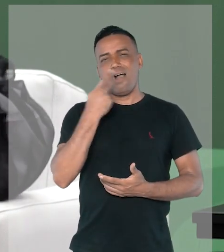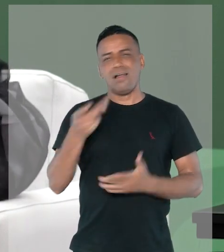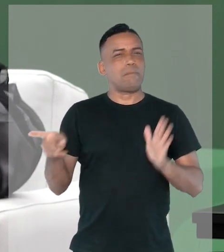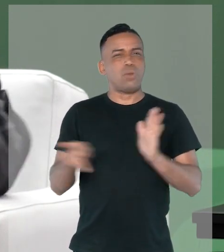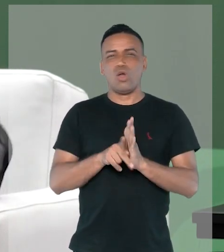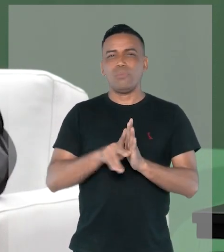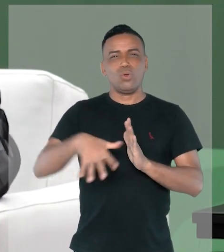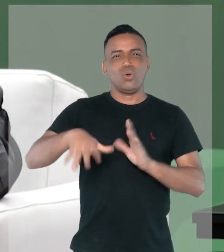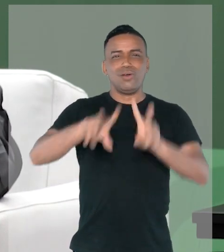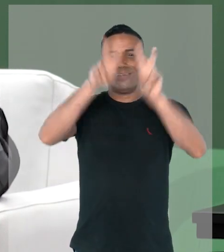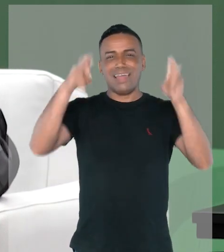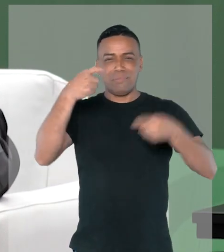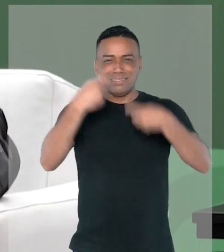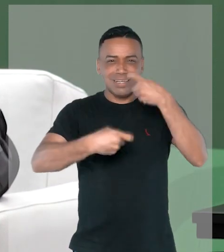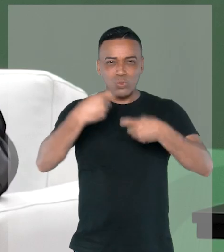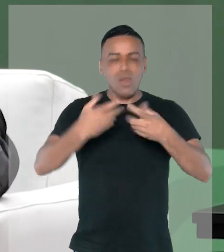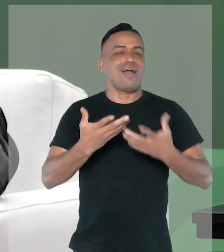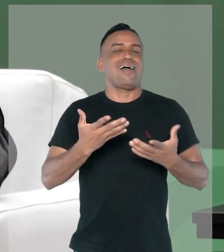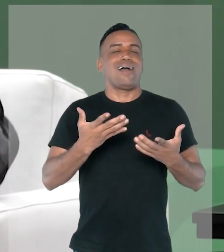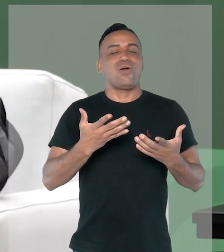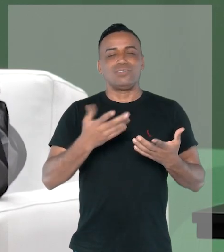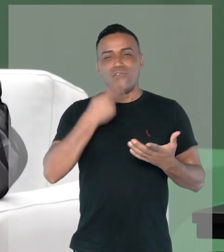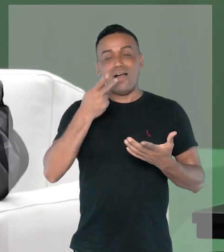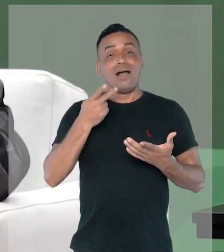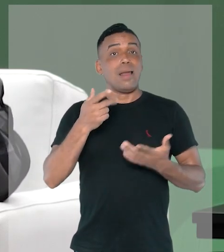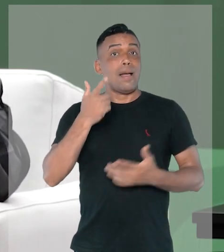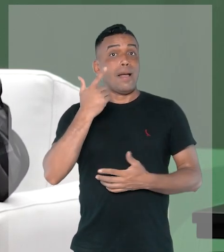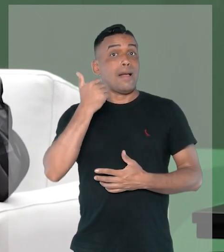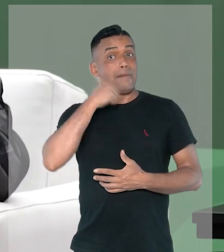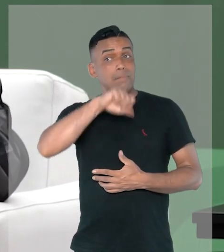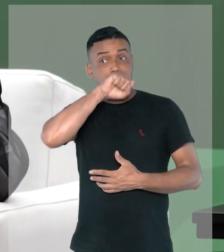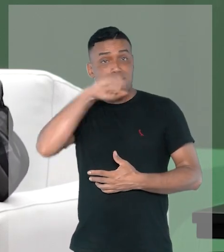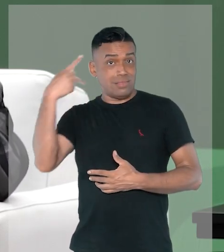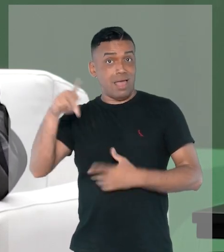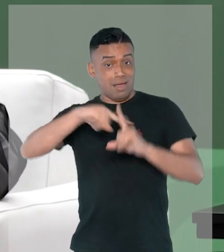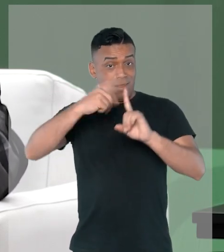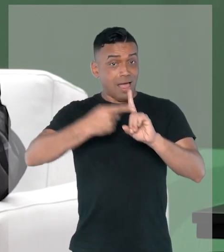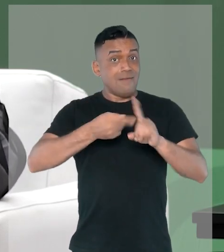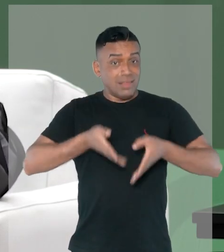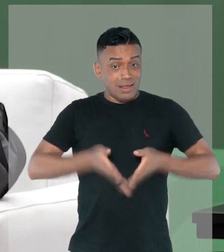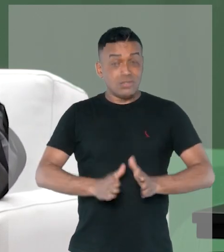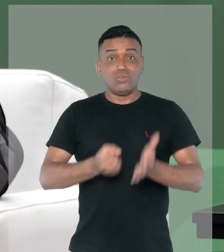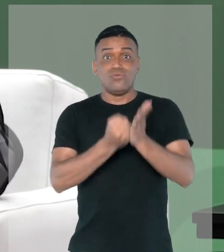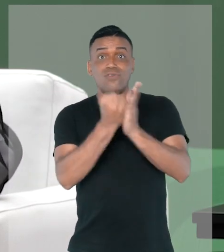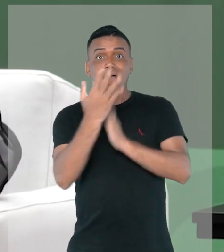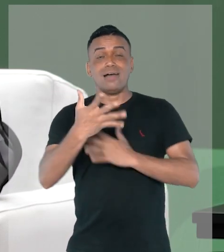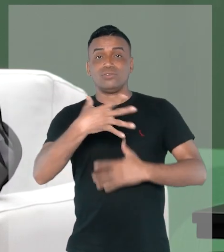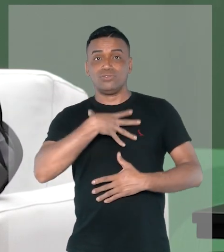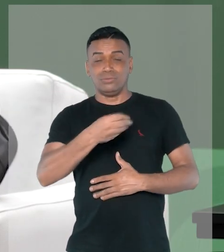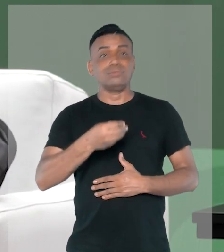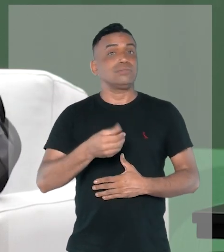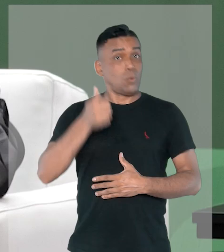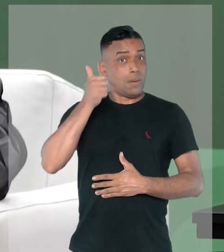da sexualidade, né? Mas ela conta um dos partos da mãe dela. E já tinha vários filhos, então ter o filho para ela